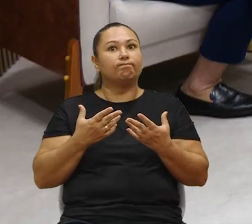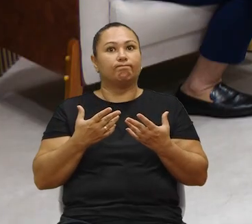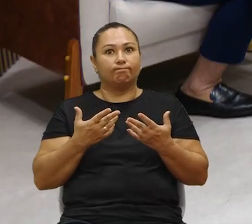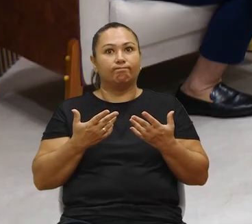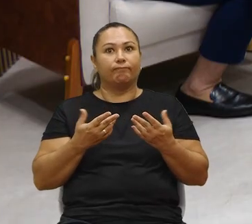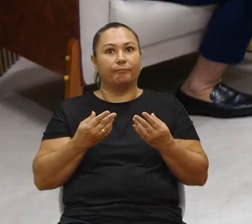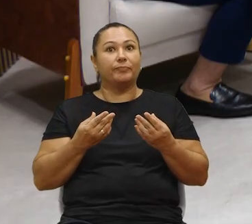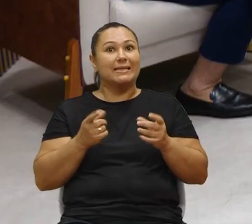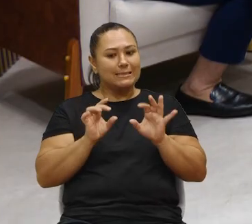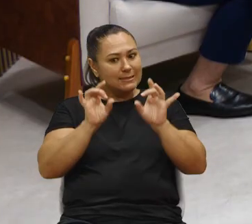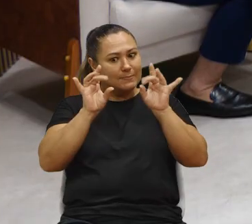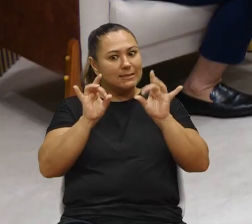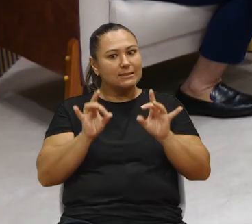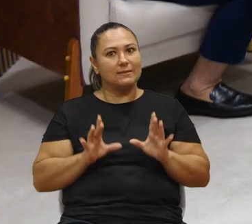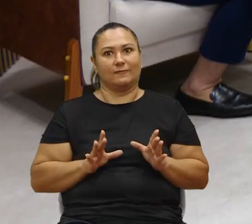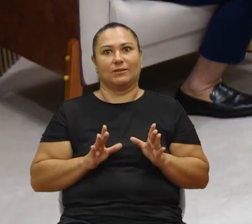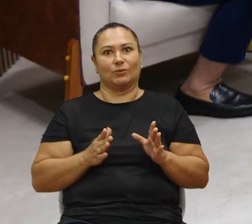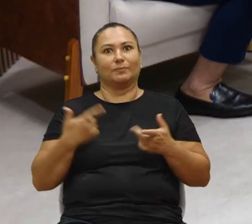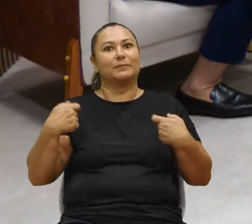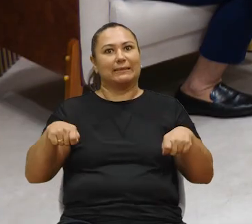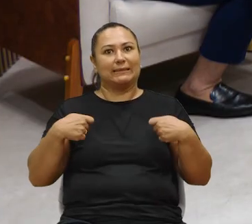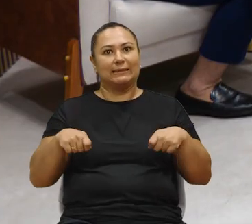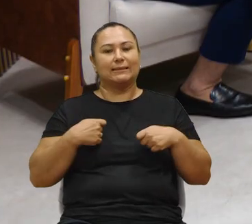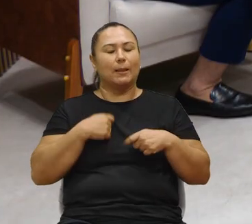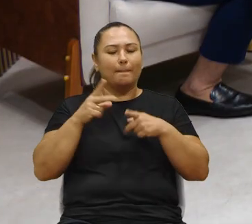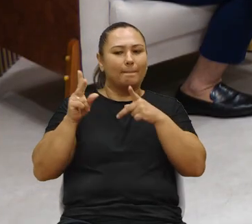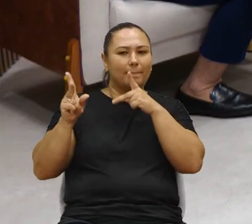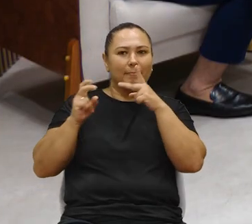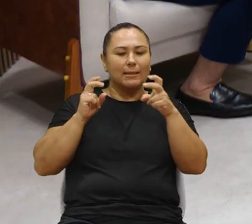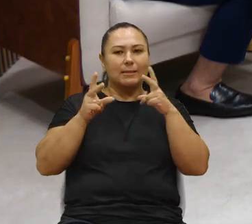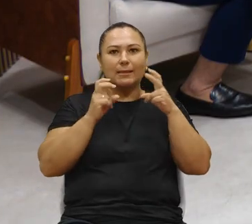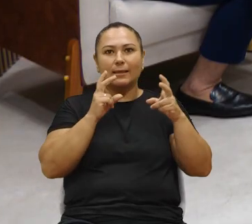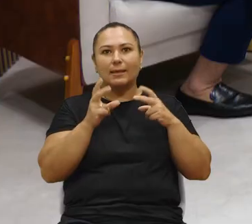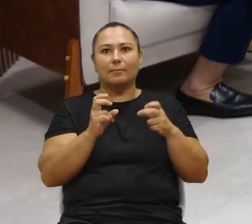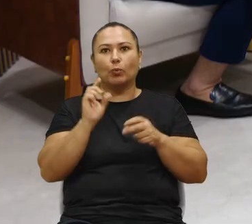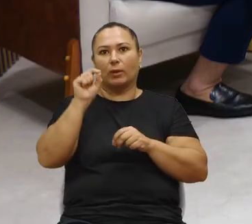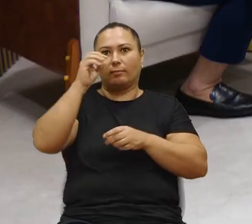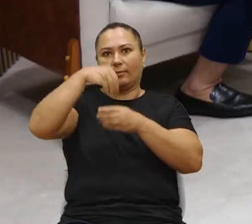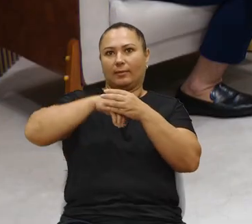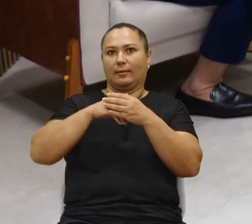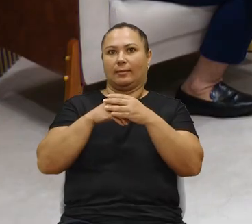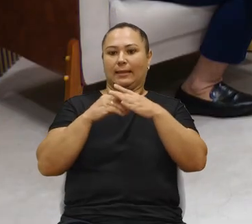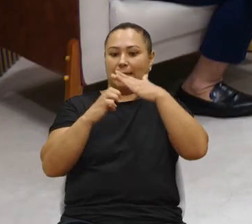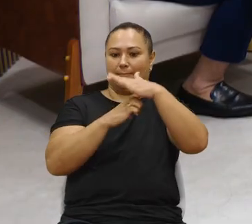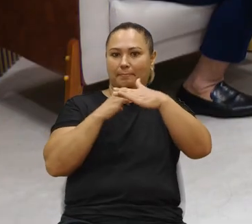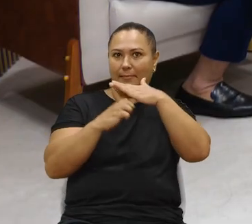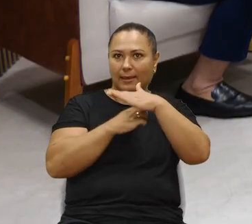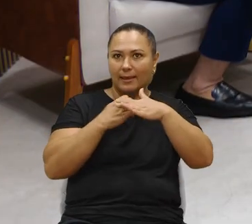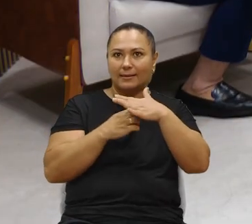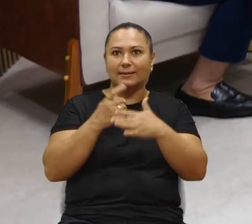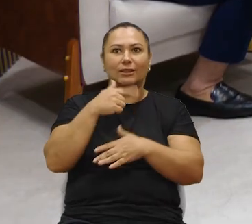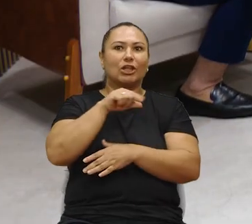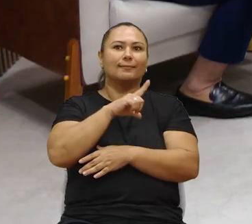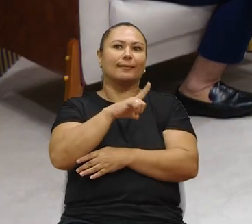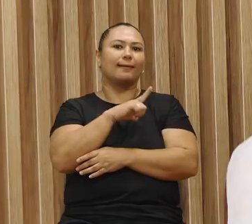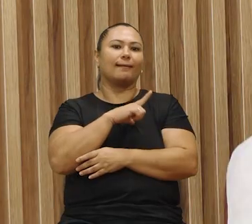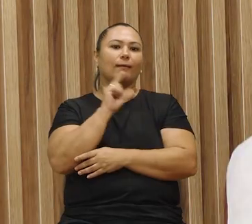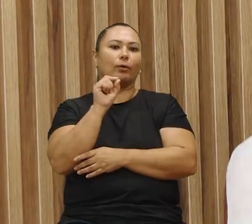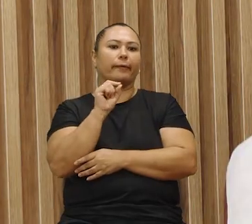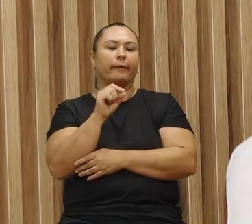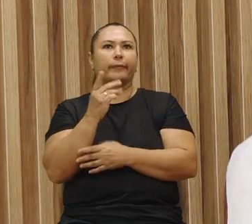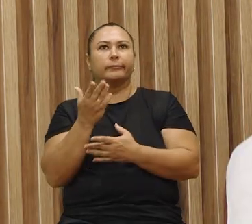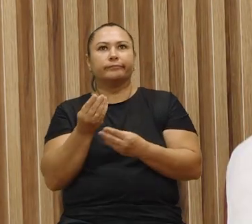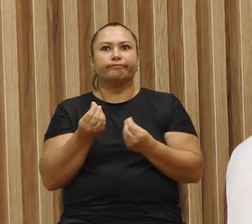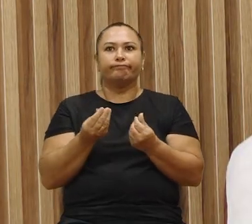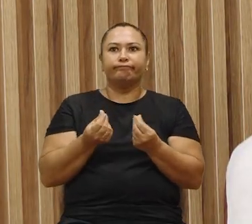aí muito específica. E eu vejo como, dentro da empresa, que a